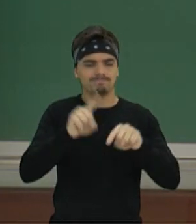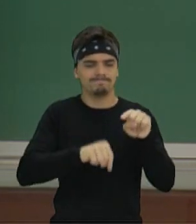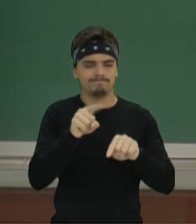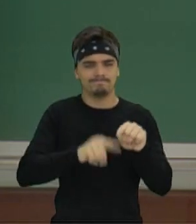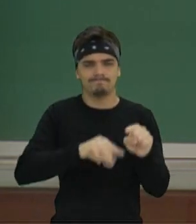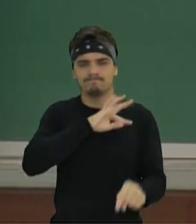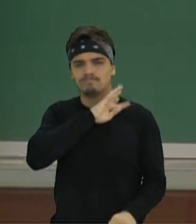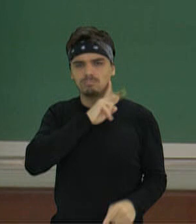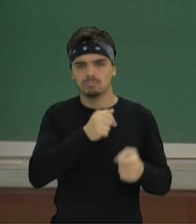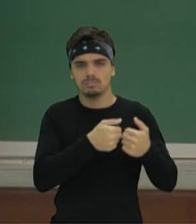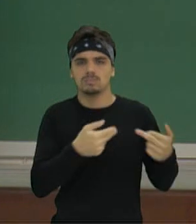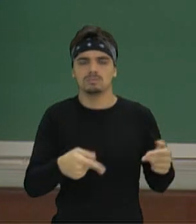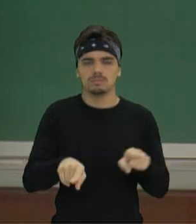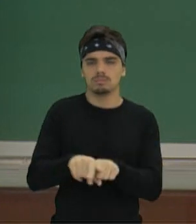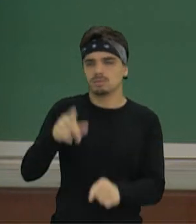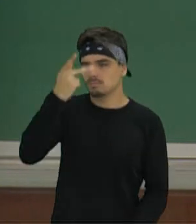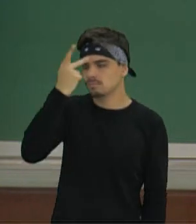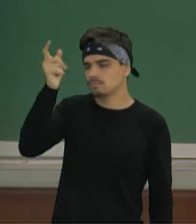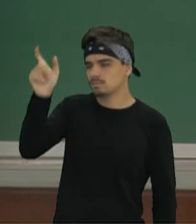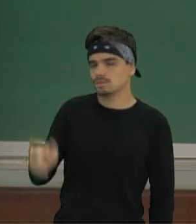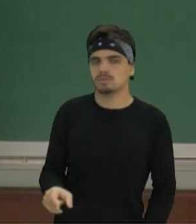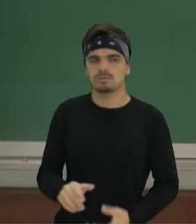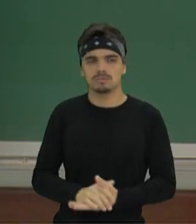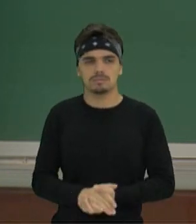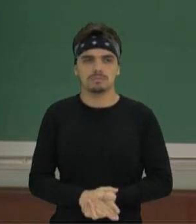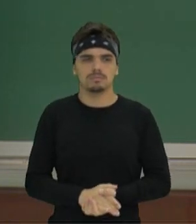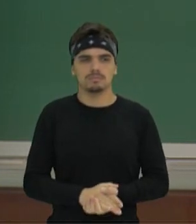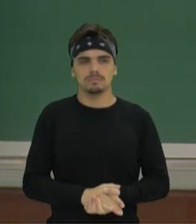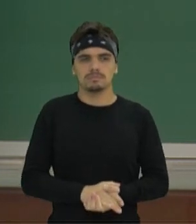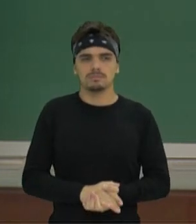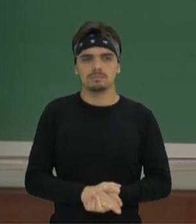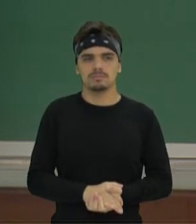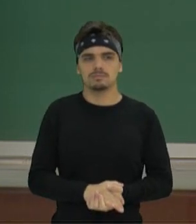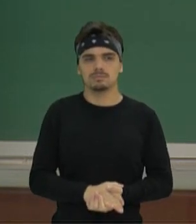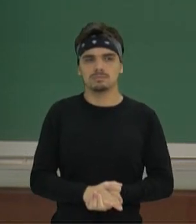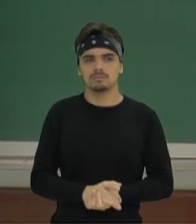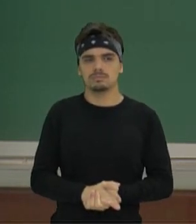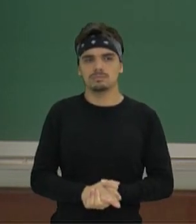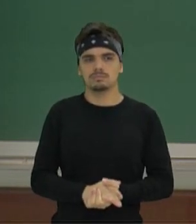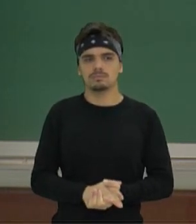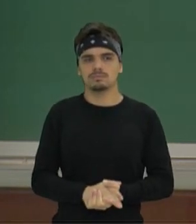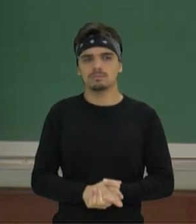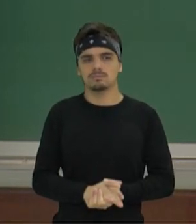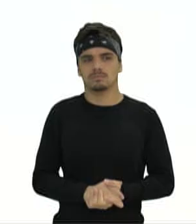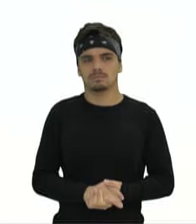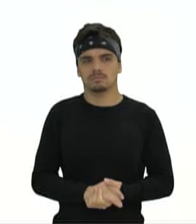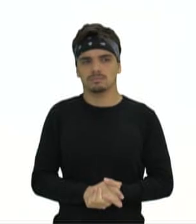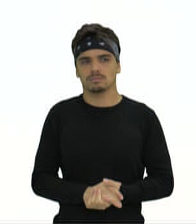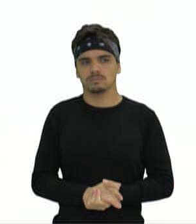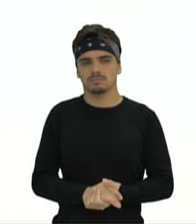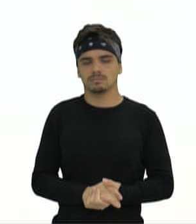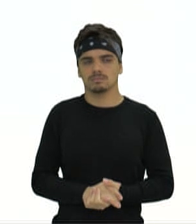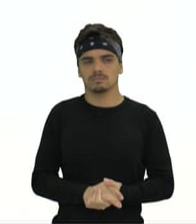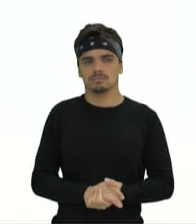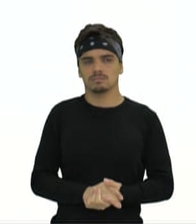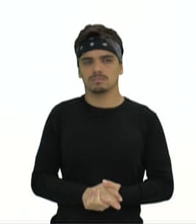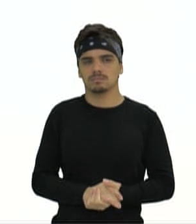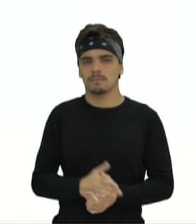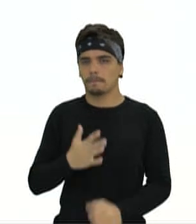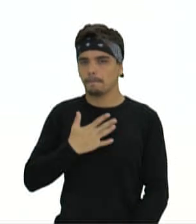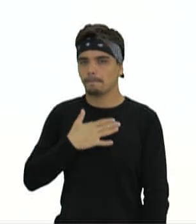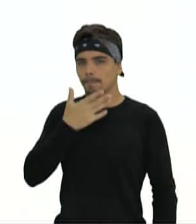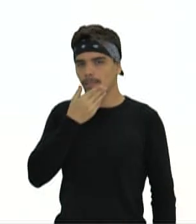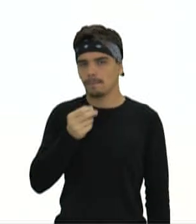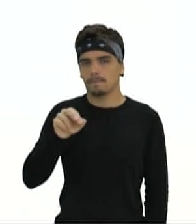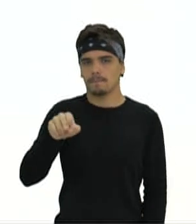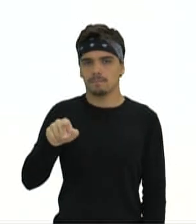it que tem as suas diferenças. A número 3. My brother loves a girl whose character is doubtful. O meu irmão ama